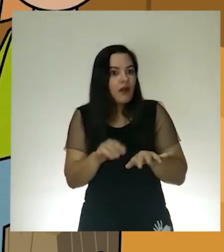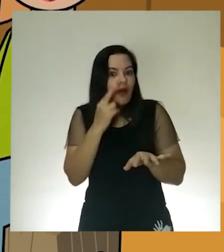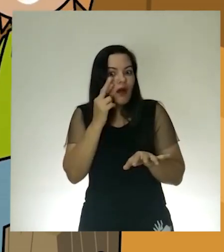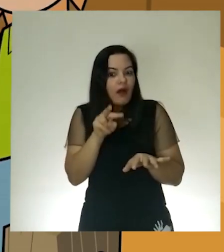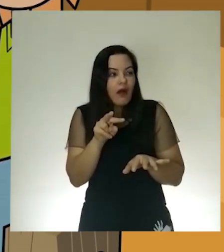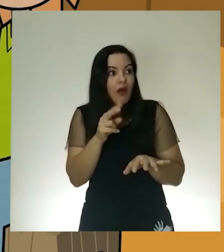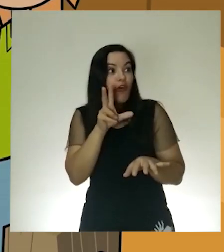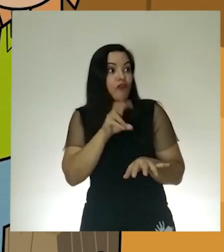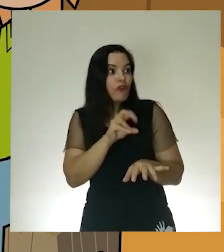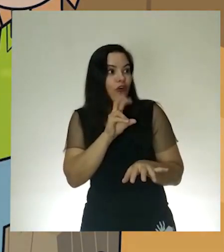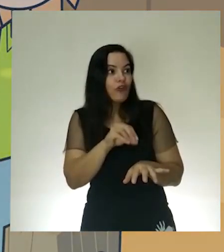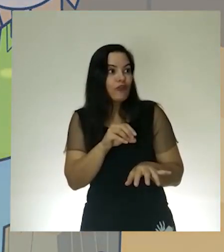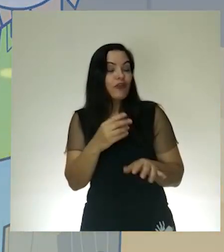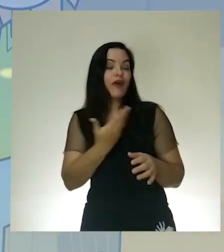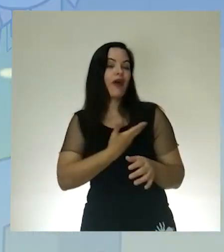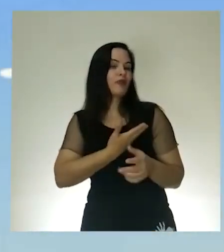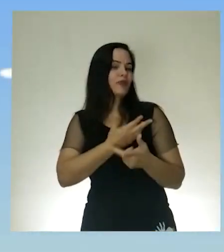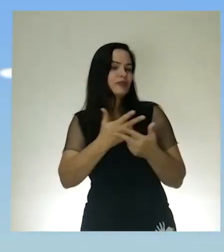nossos amigos no mar.